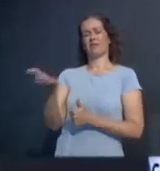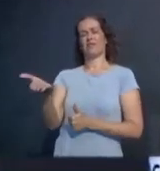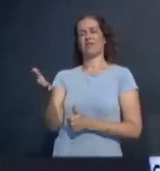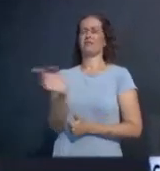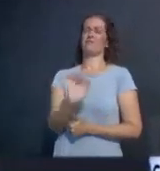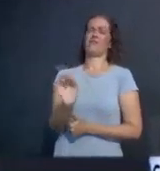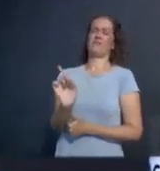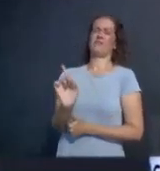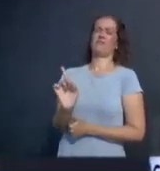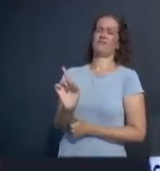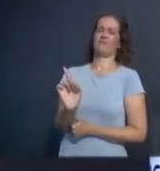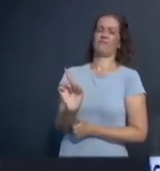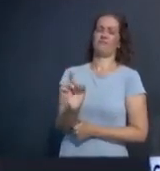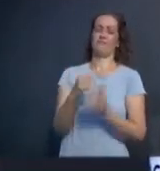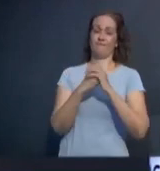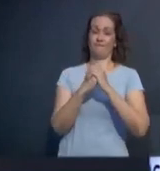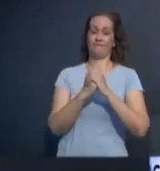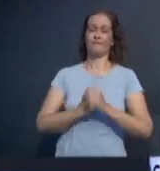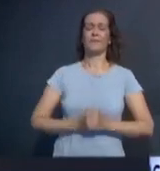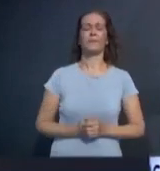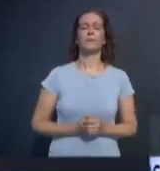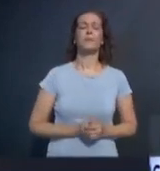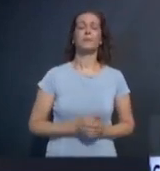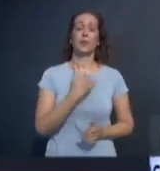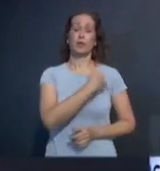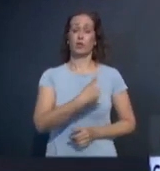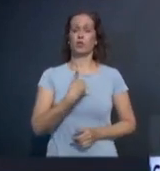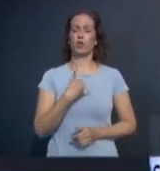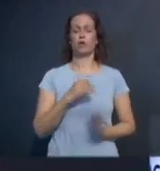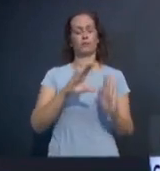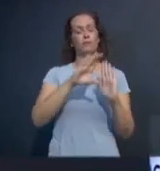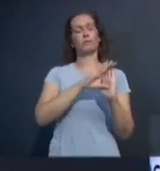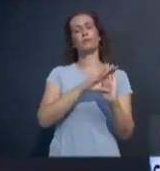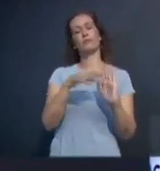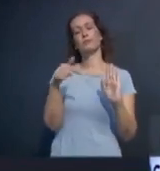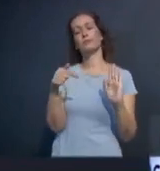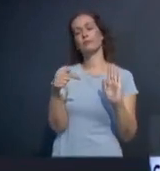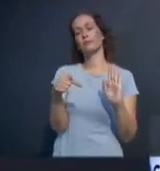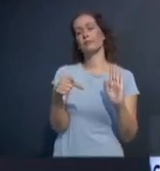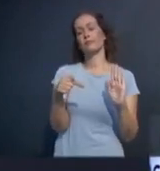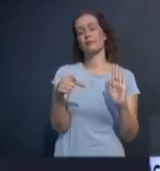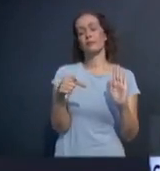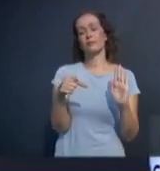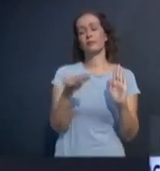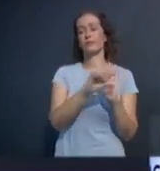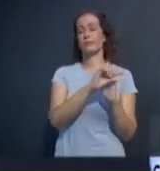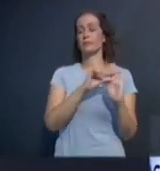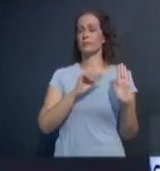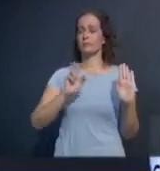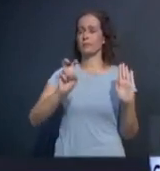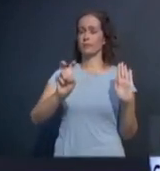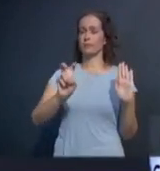Não posso. Capítulo 7, João 7, versículo